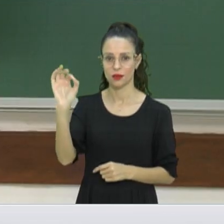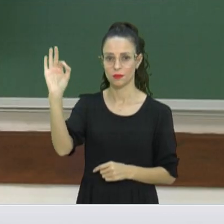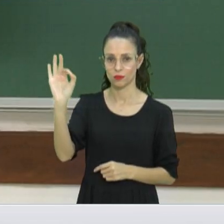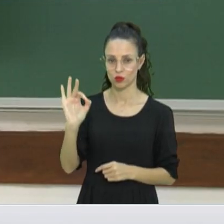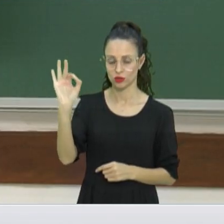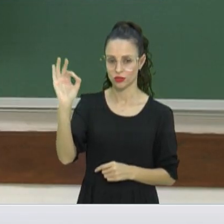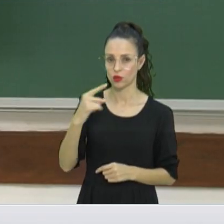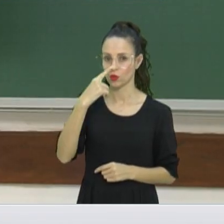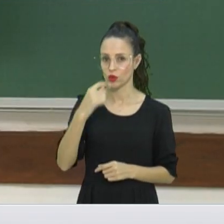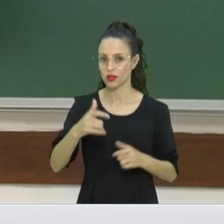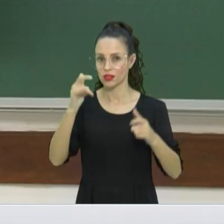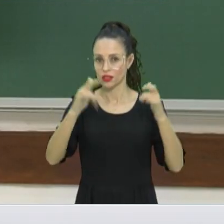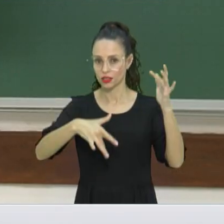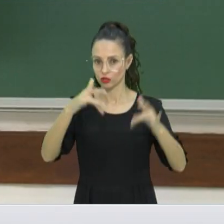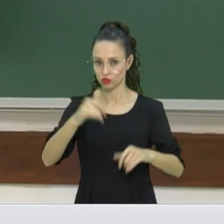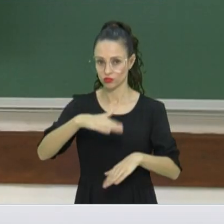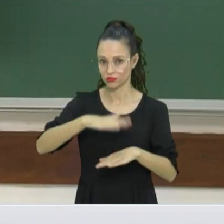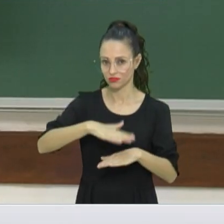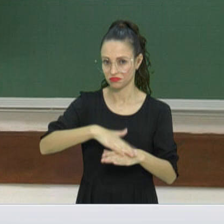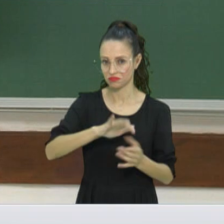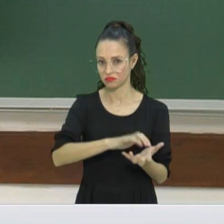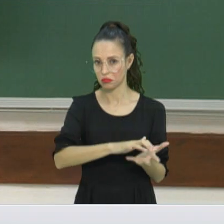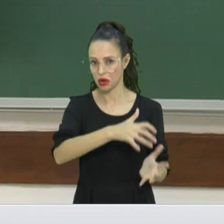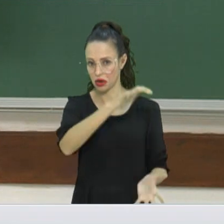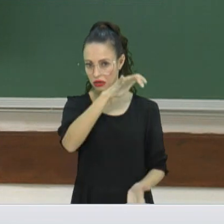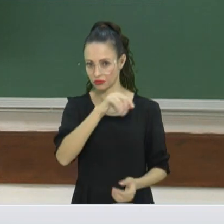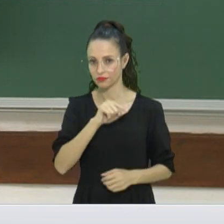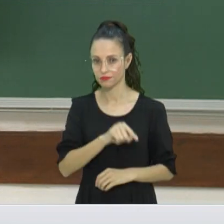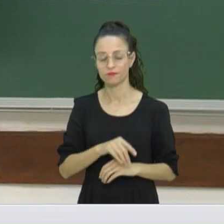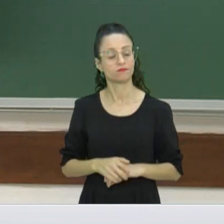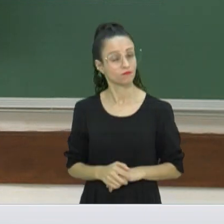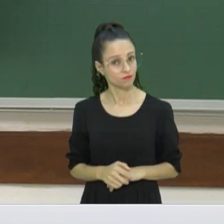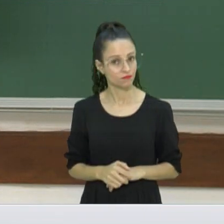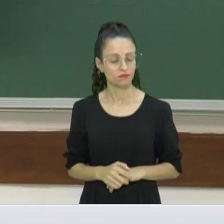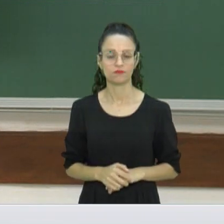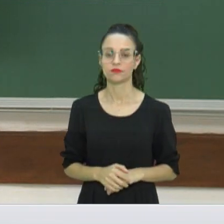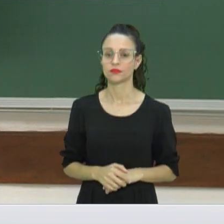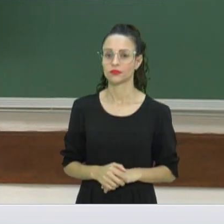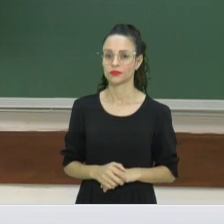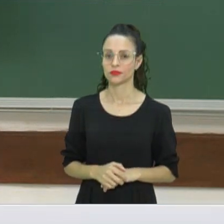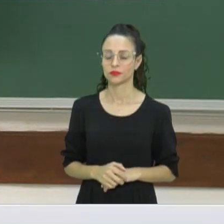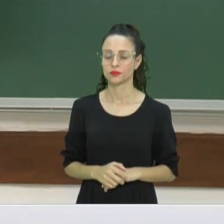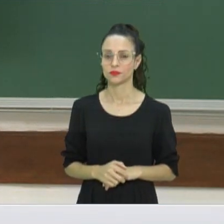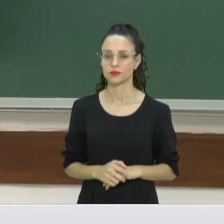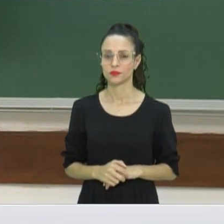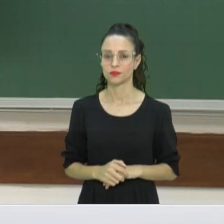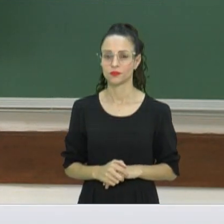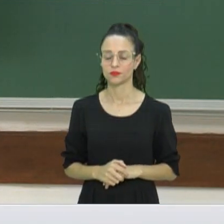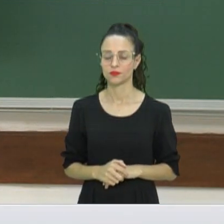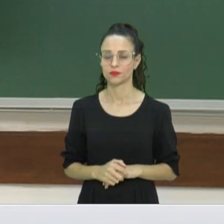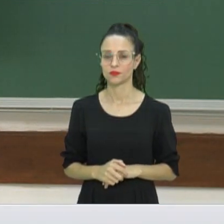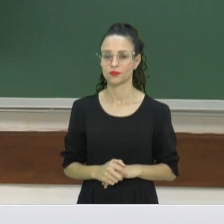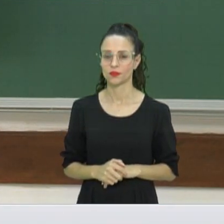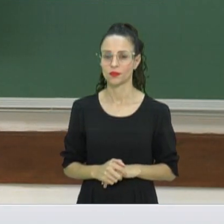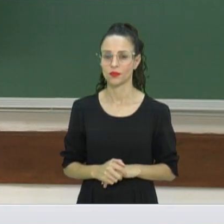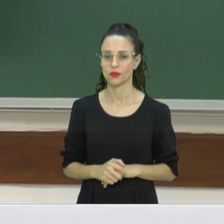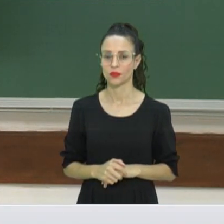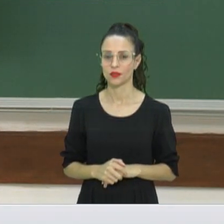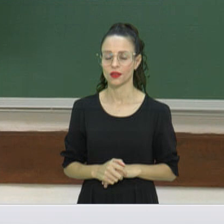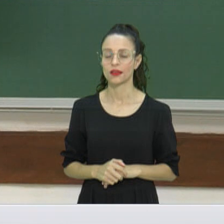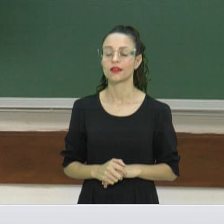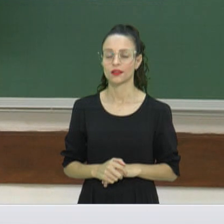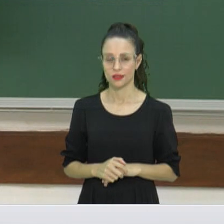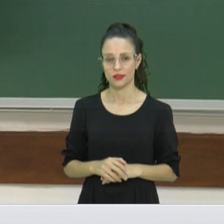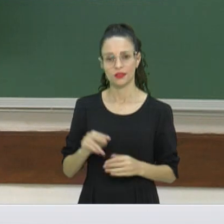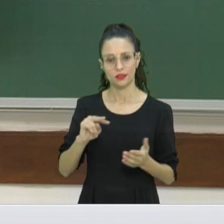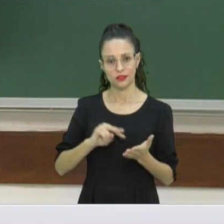34,60% do lixo que eles produzem. Então, dizer, de três partes de lixo,